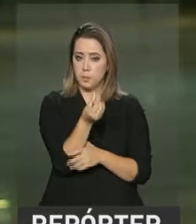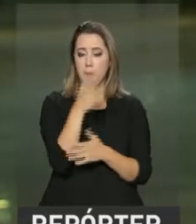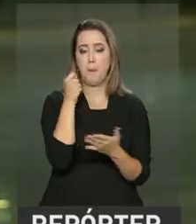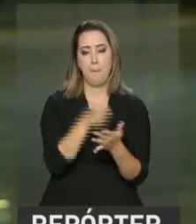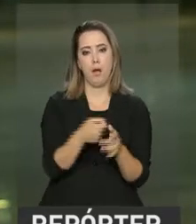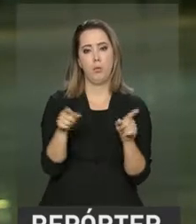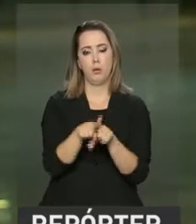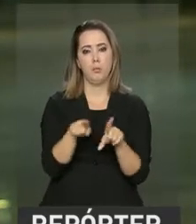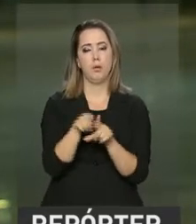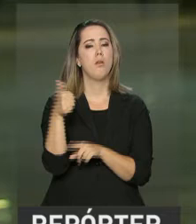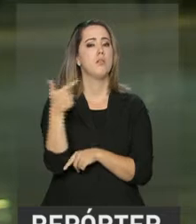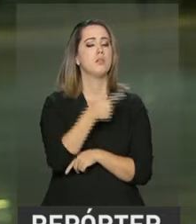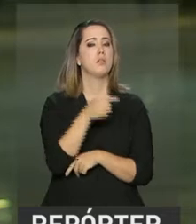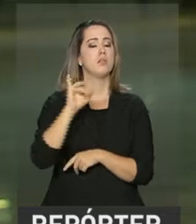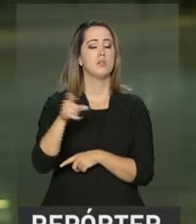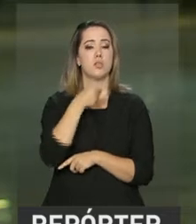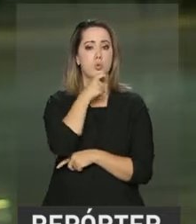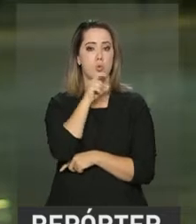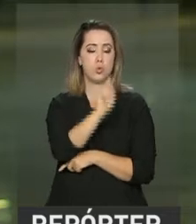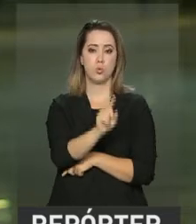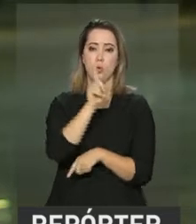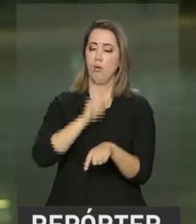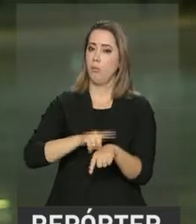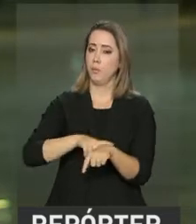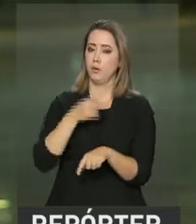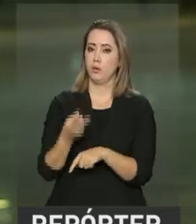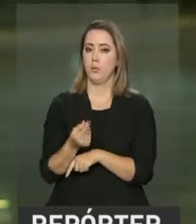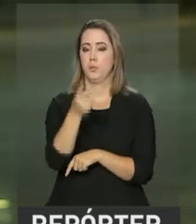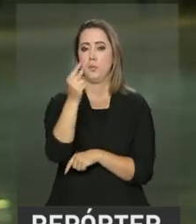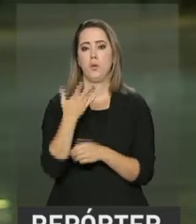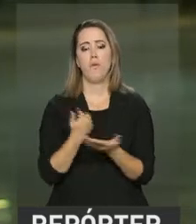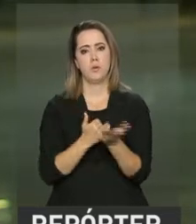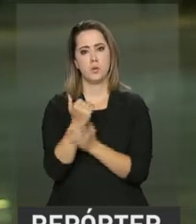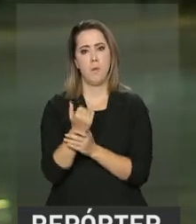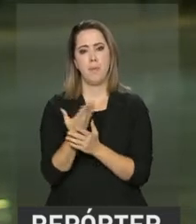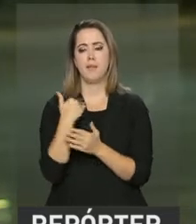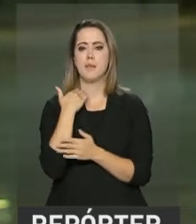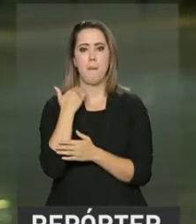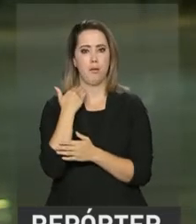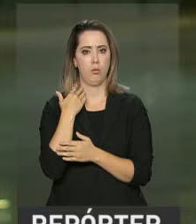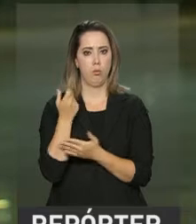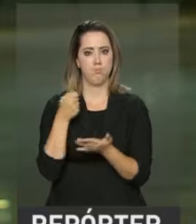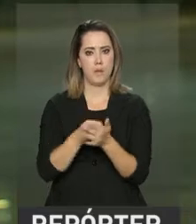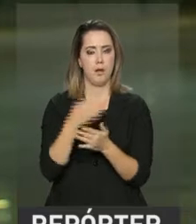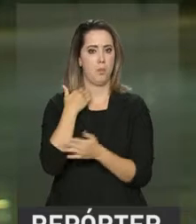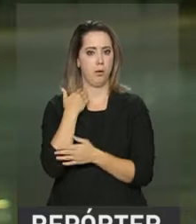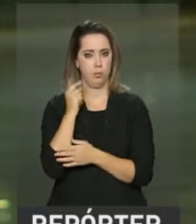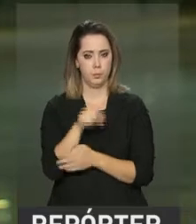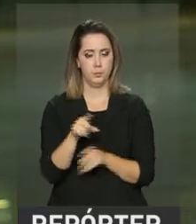dia 17 de julho, que é quando estes valores vão ser creditados nas contas